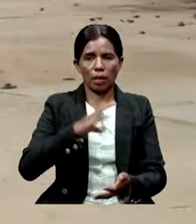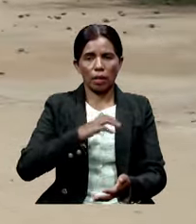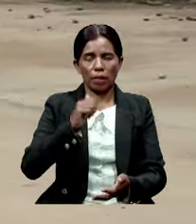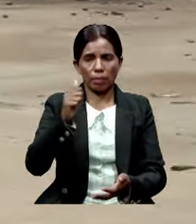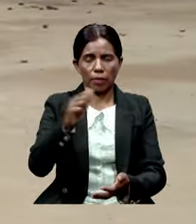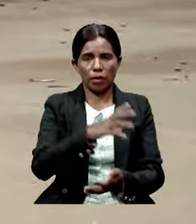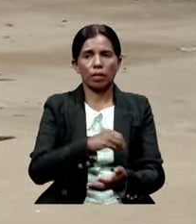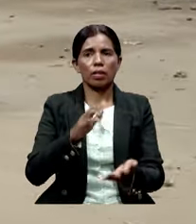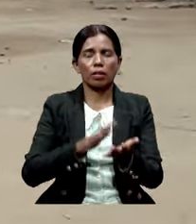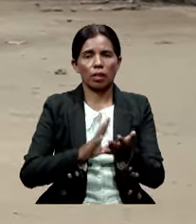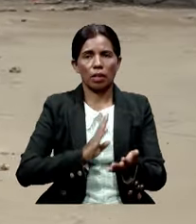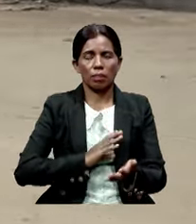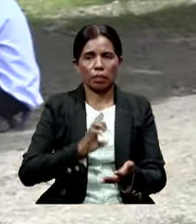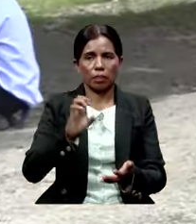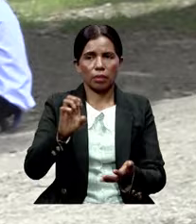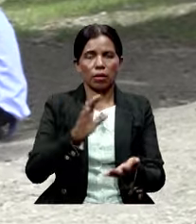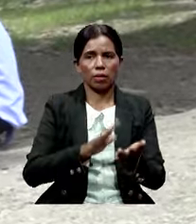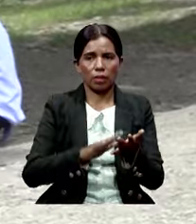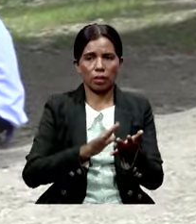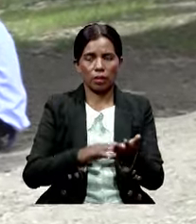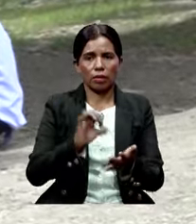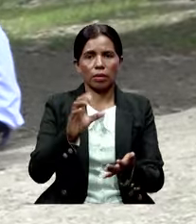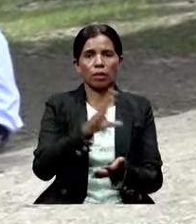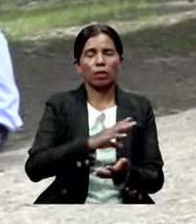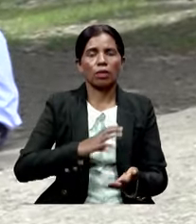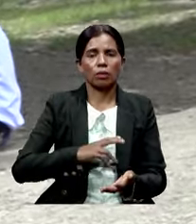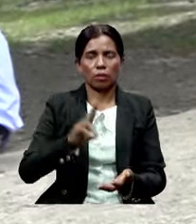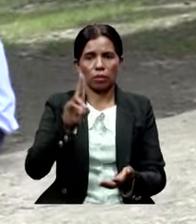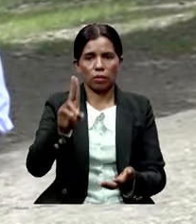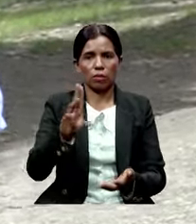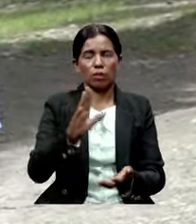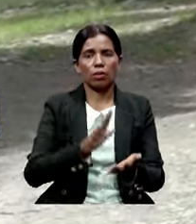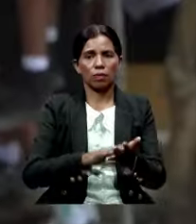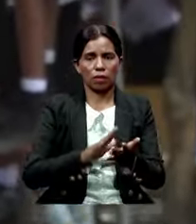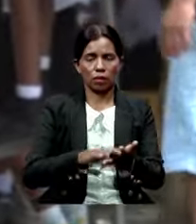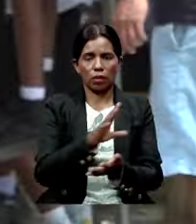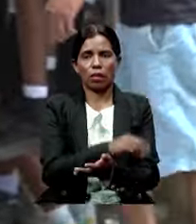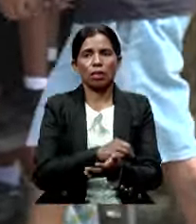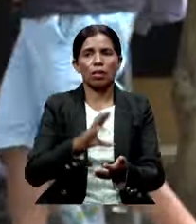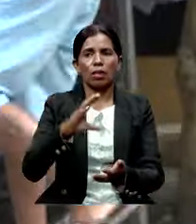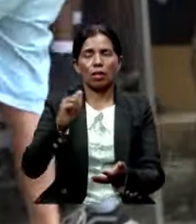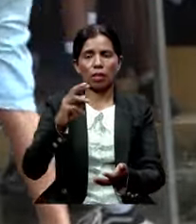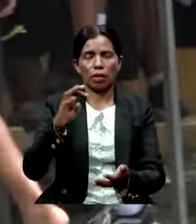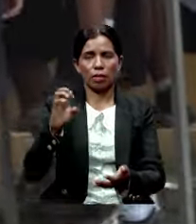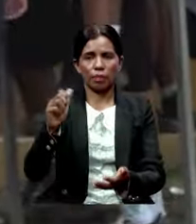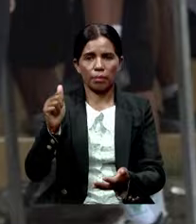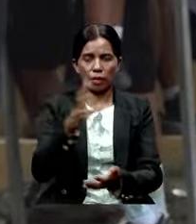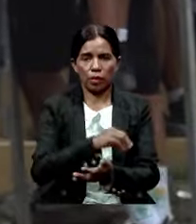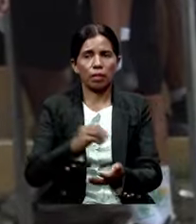Básico Filial Bemori, Ensino Básico Filial Kulhun, Ensino Básico Filial Camea Raihun, no Ensino